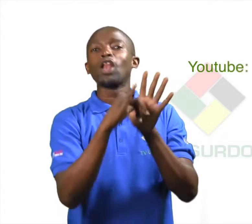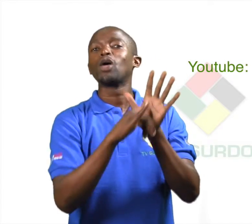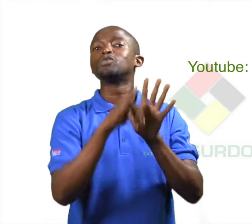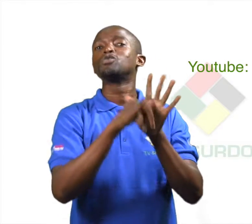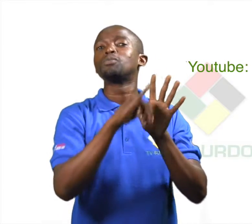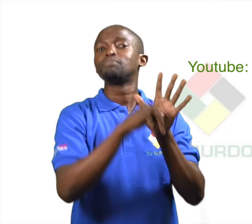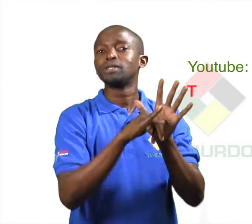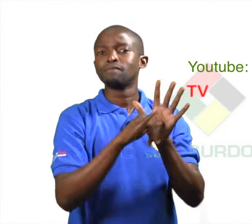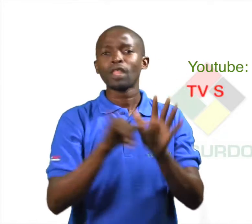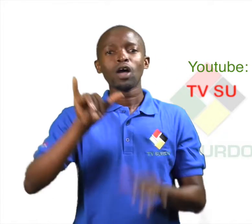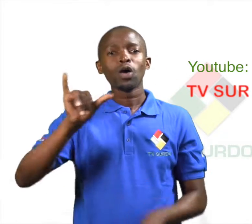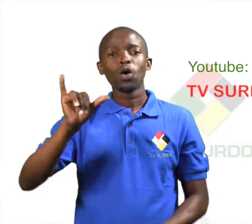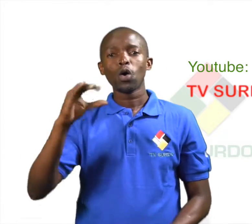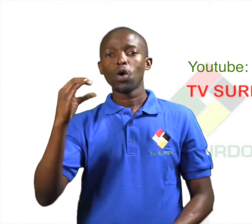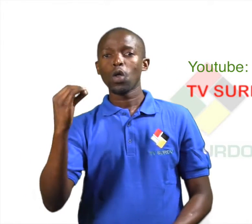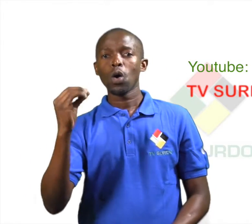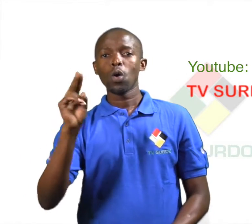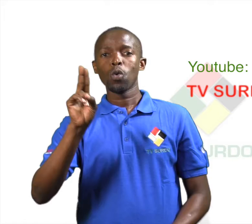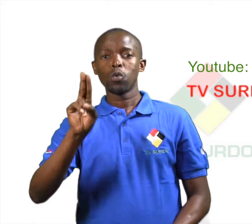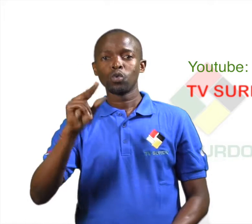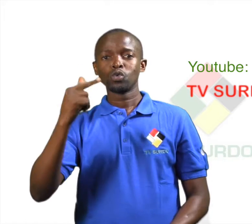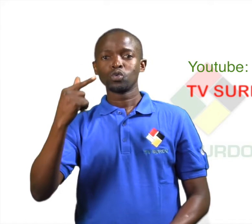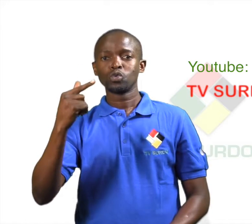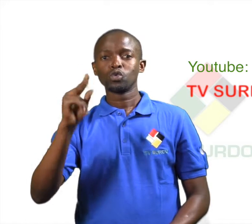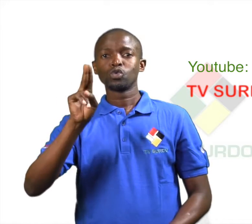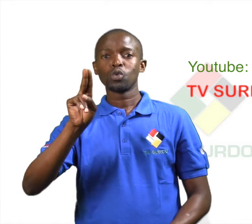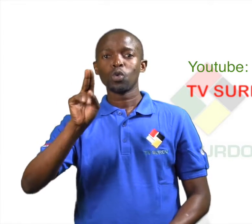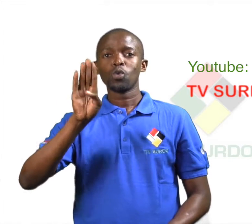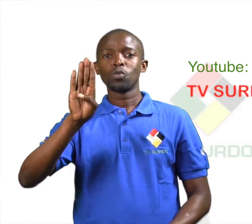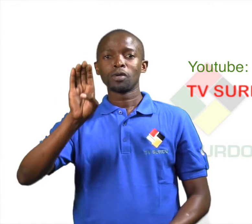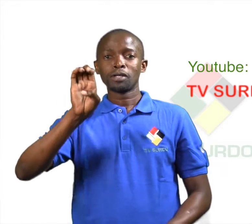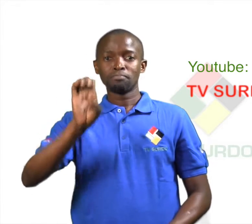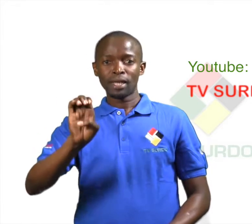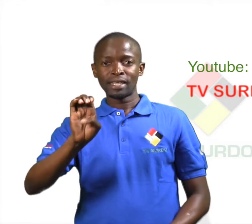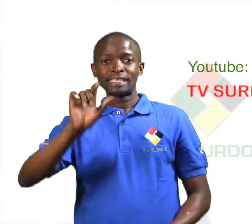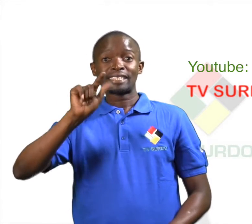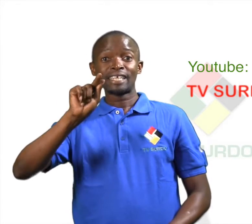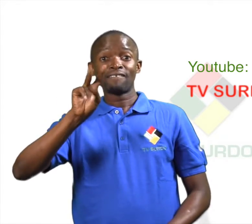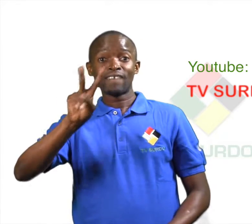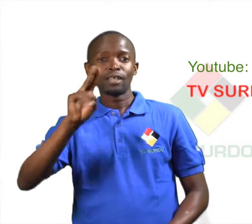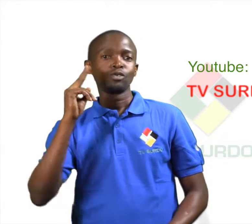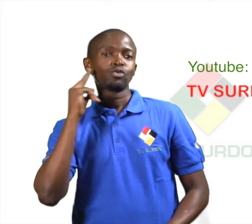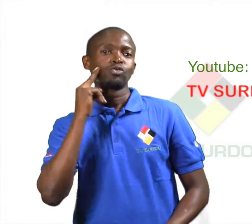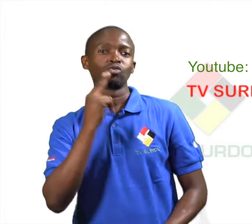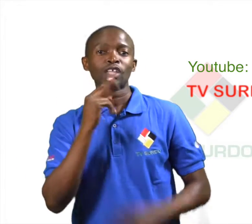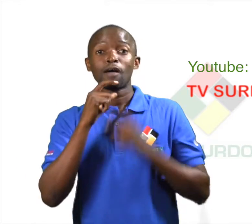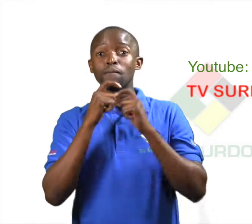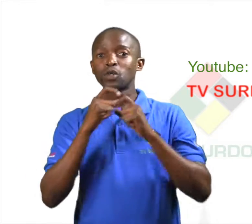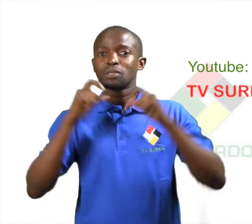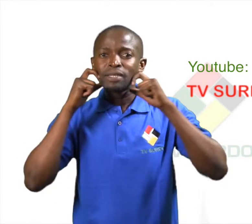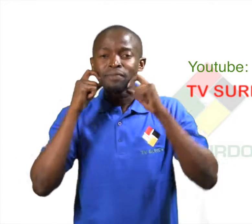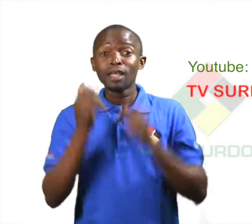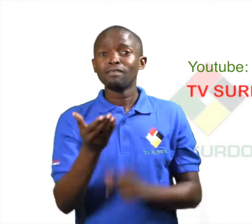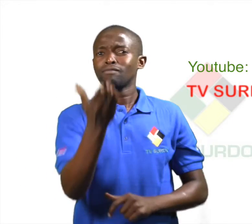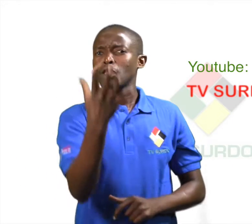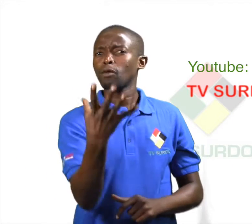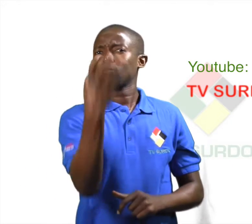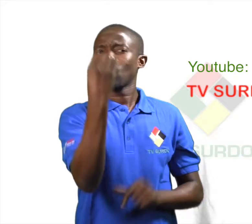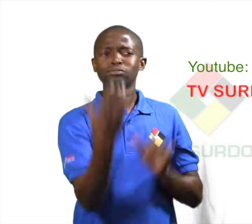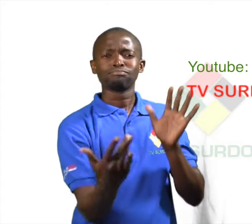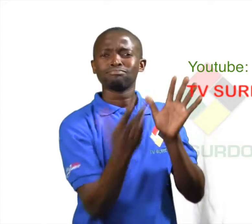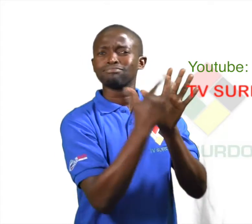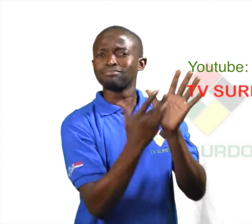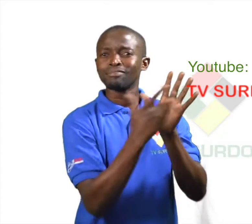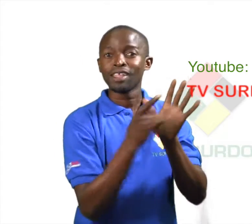página de YouTube. TV Sur de Moçambique Você pode também subscrever a nossa